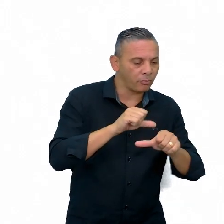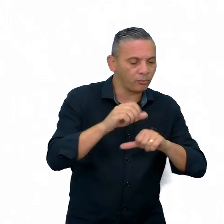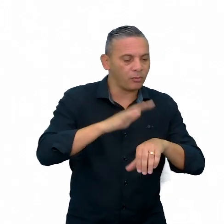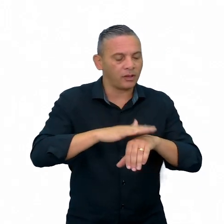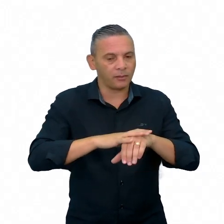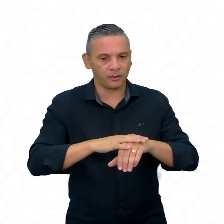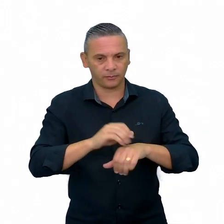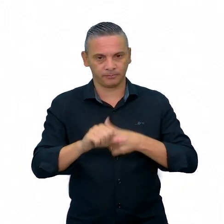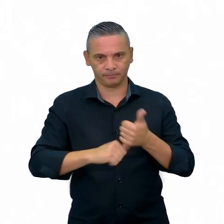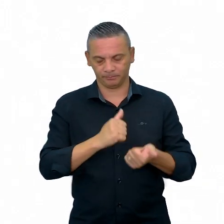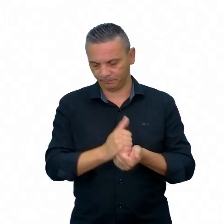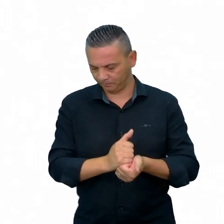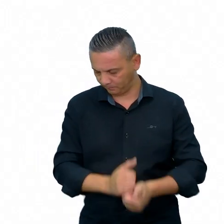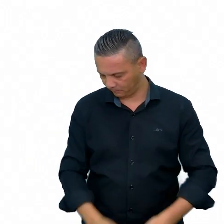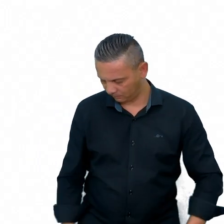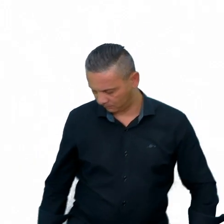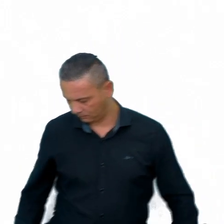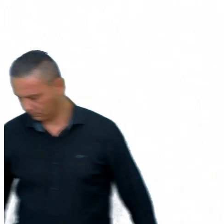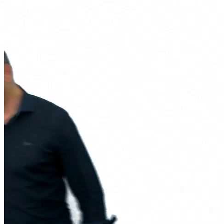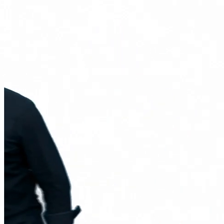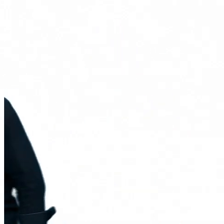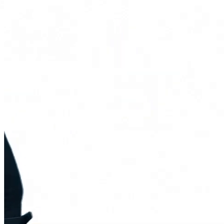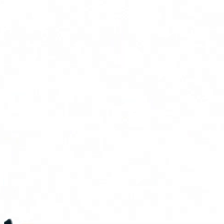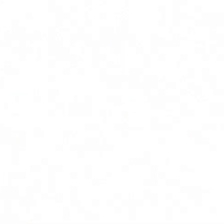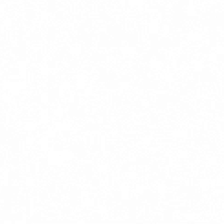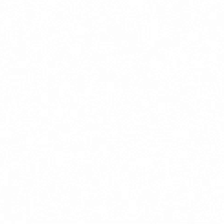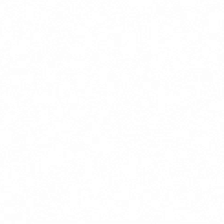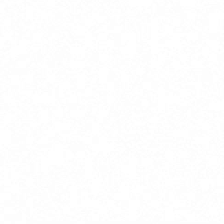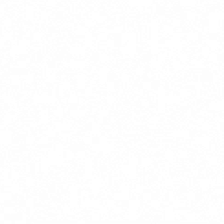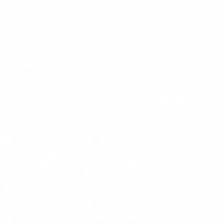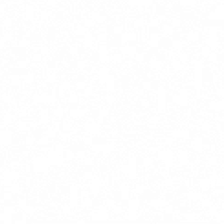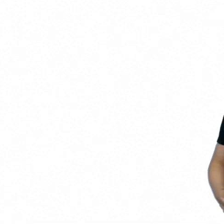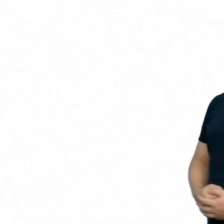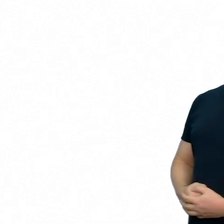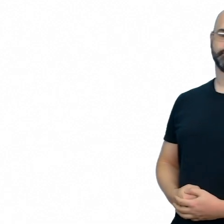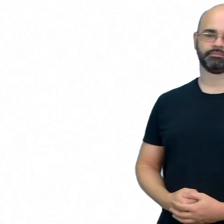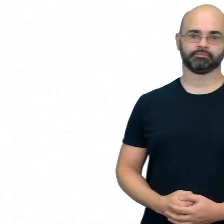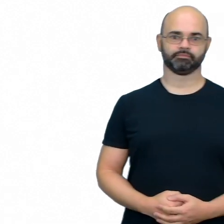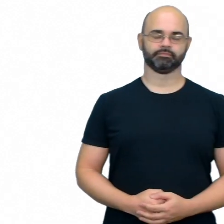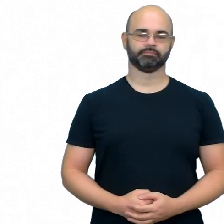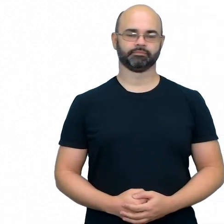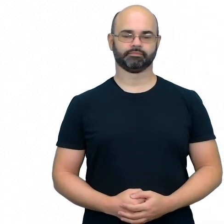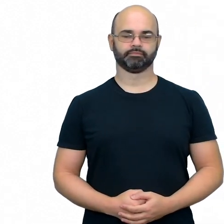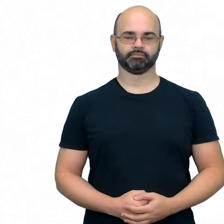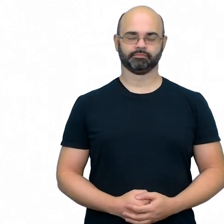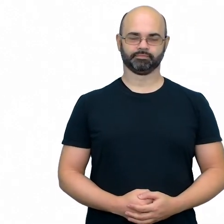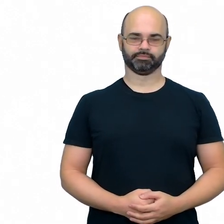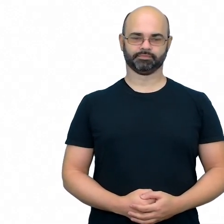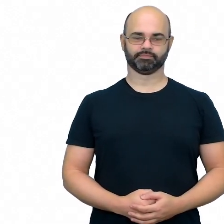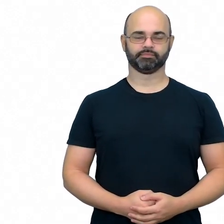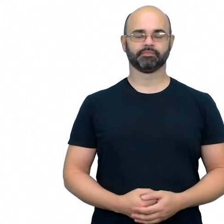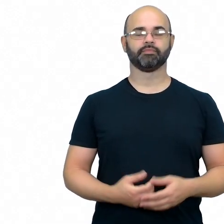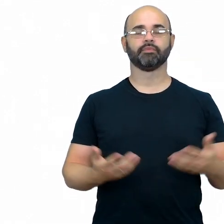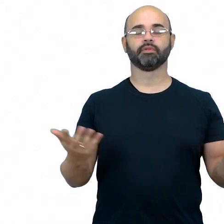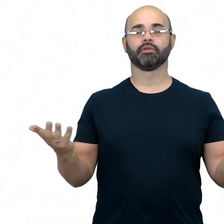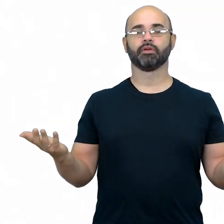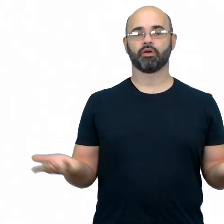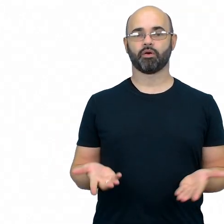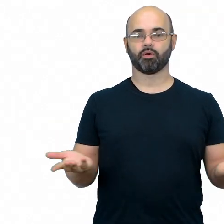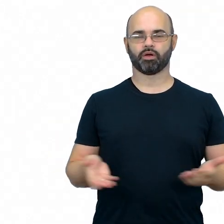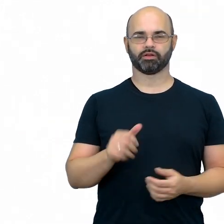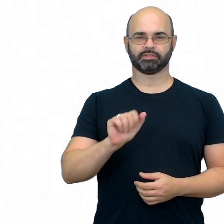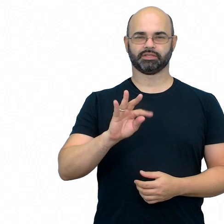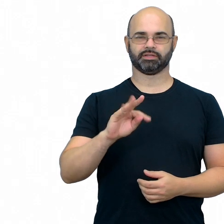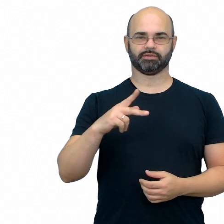também. E hoje, no nosso quarto encontro, nós temos os conceitos e as ideias sobre a aprendizagem baseada em